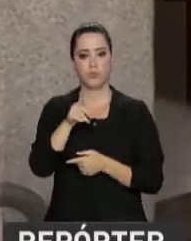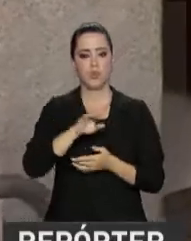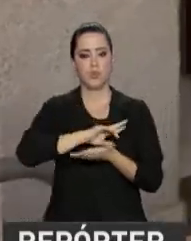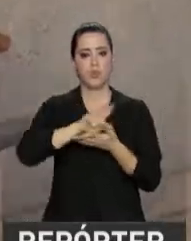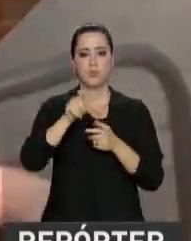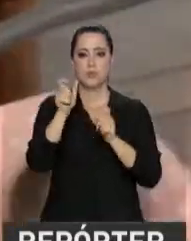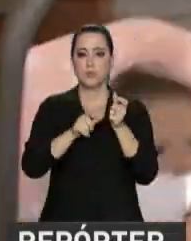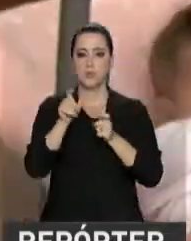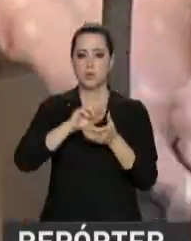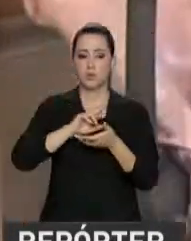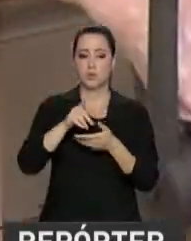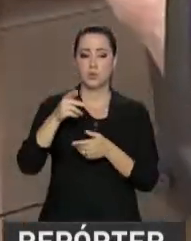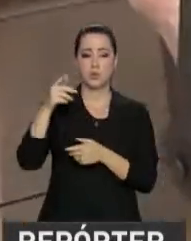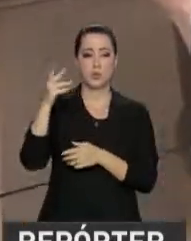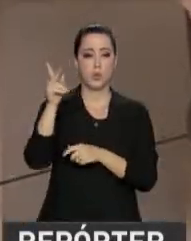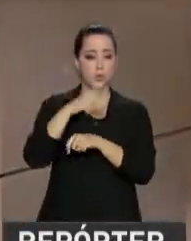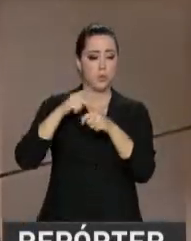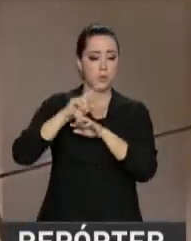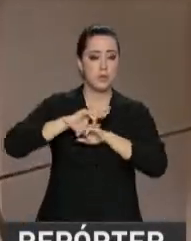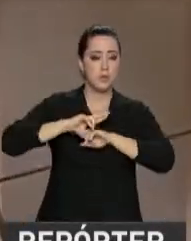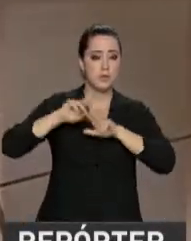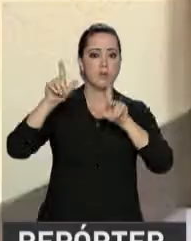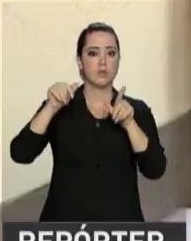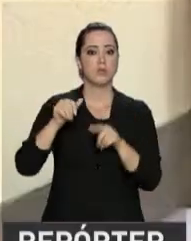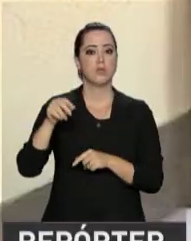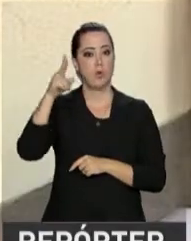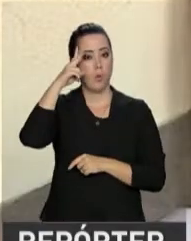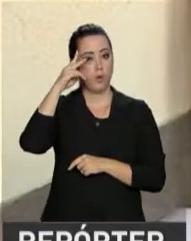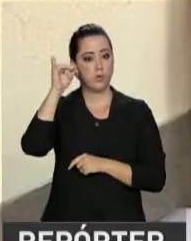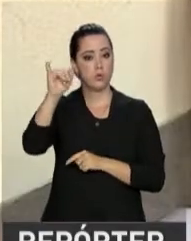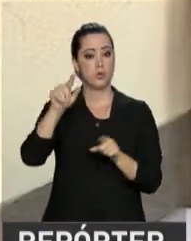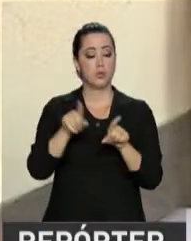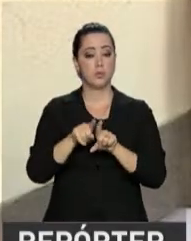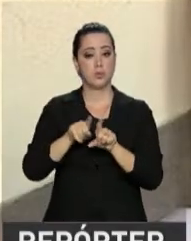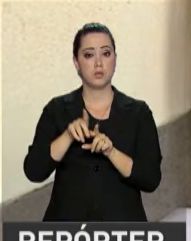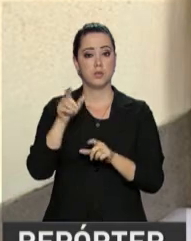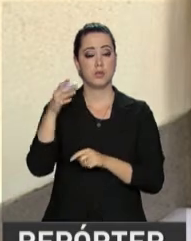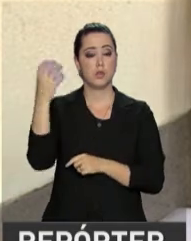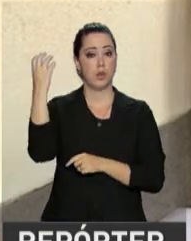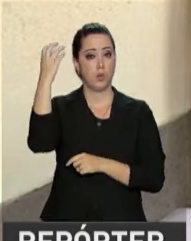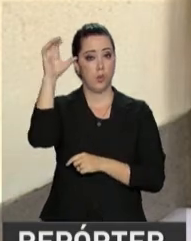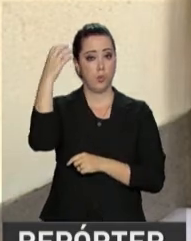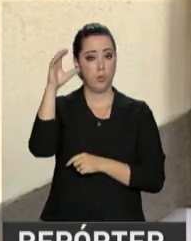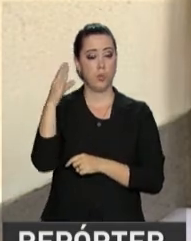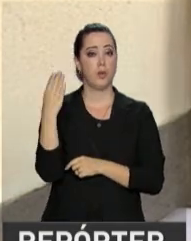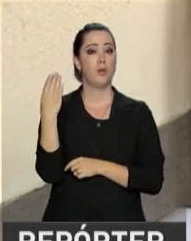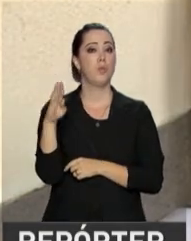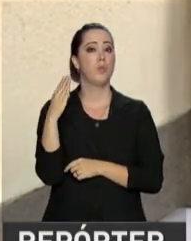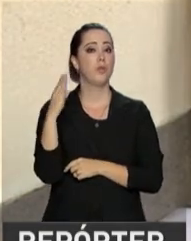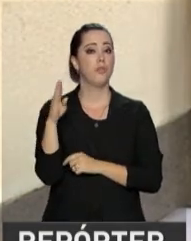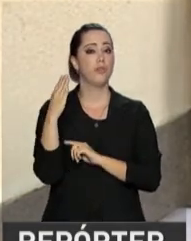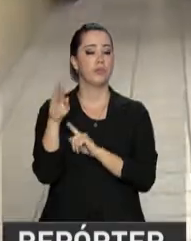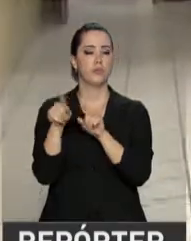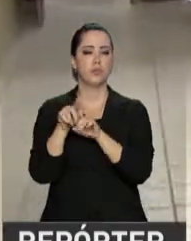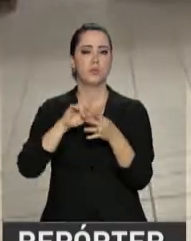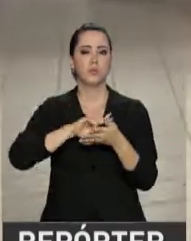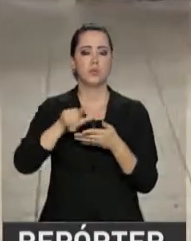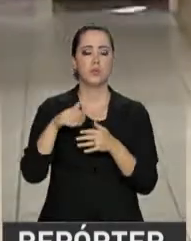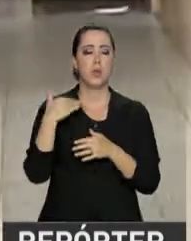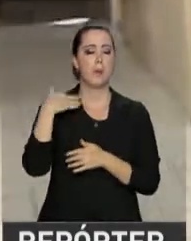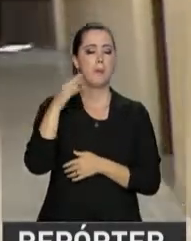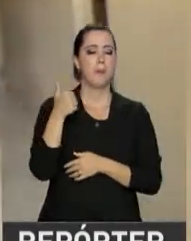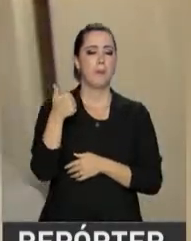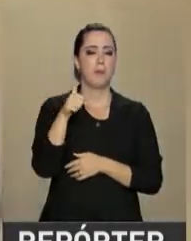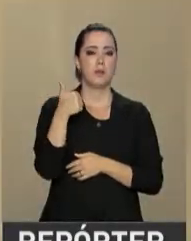moçambique e os haitianos são maioria mas também há cubanos e bolivianos no total são